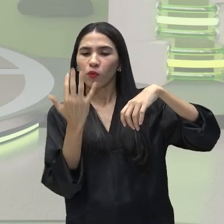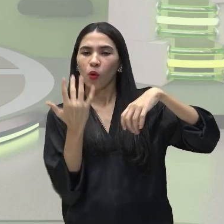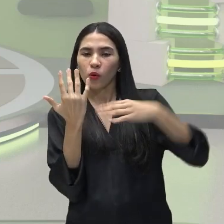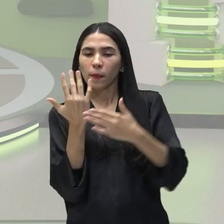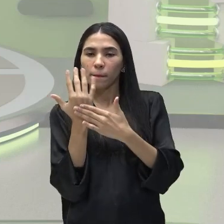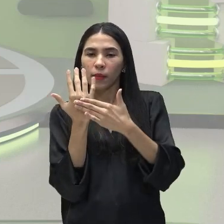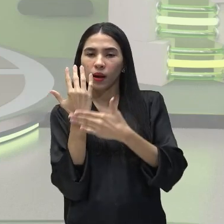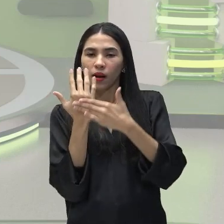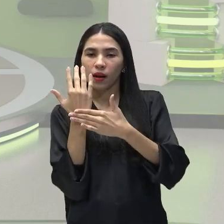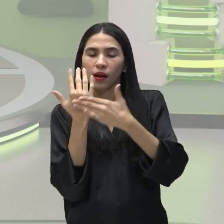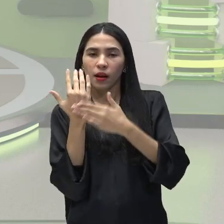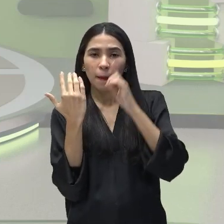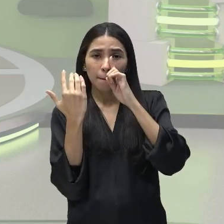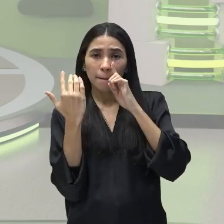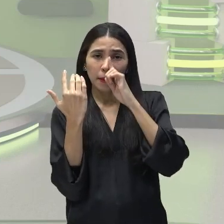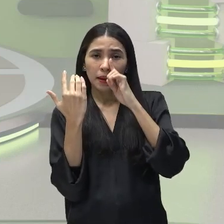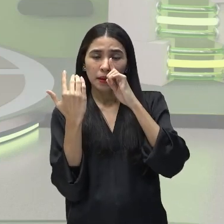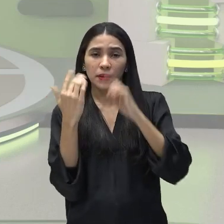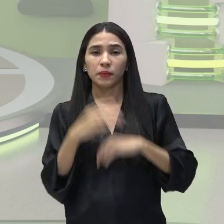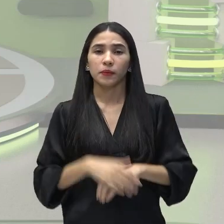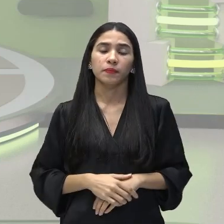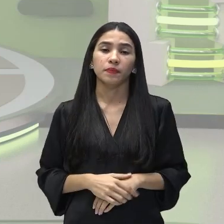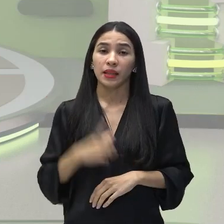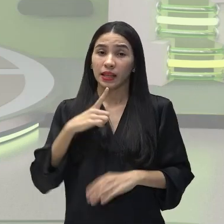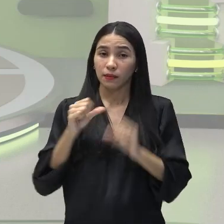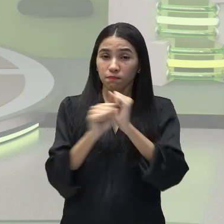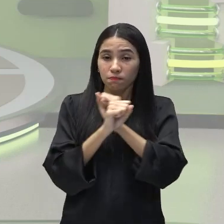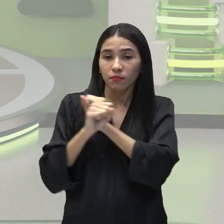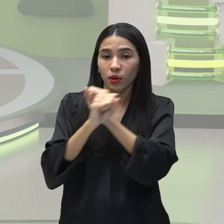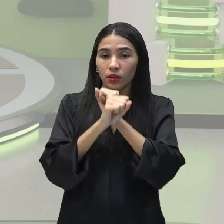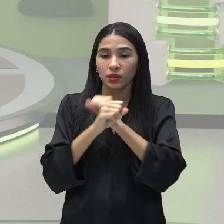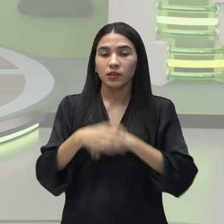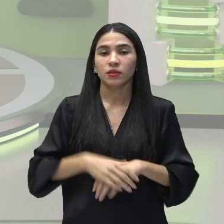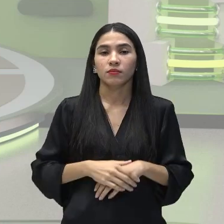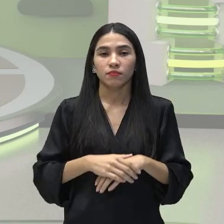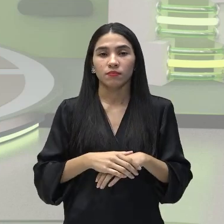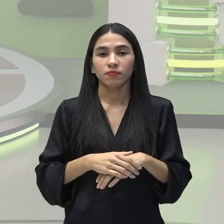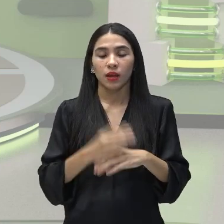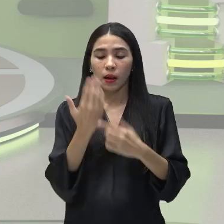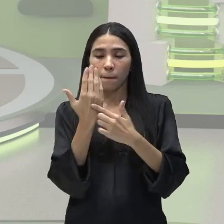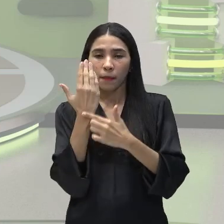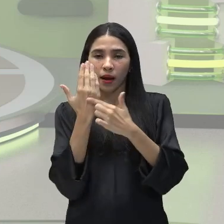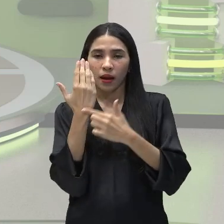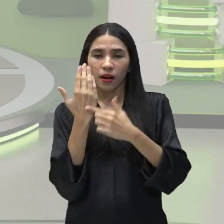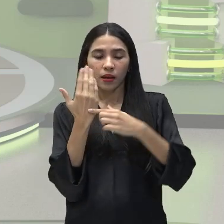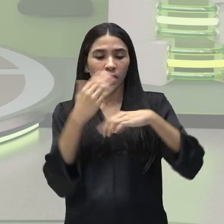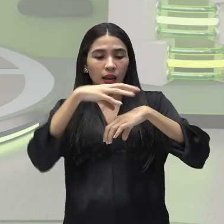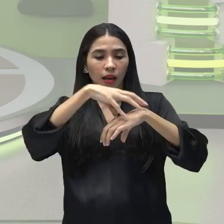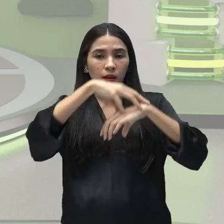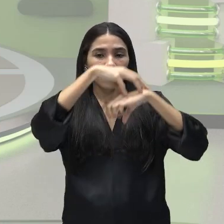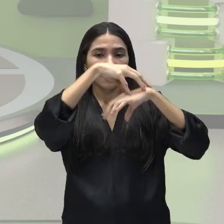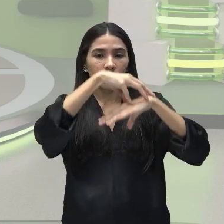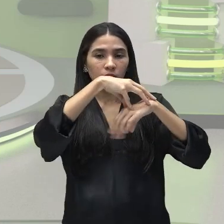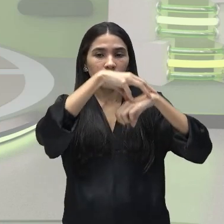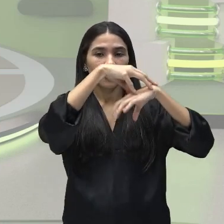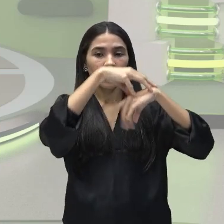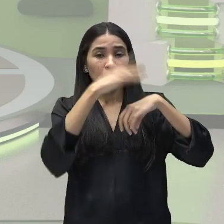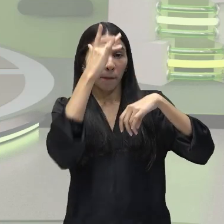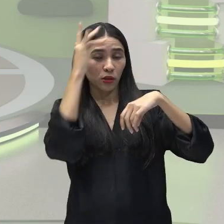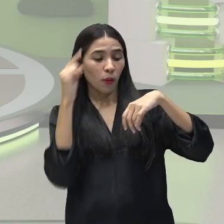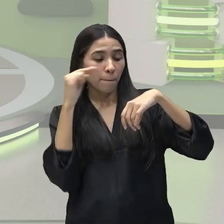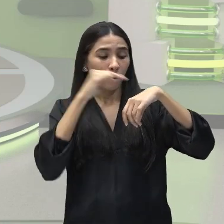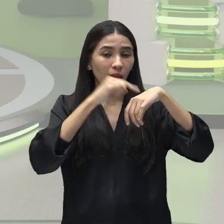um mecanismo de defesa, de proteção, nesse sentido aí, queima os indivíduos que chegam próximos dela. Então, aí são